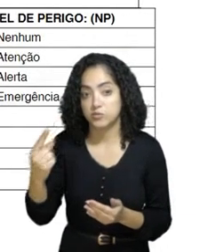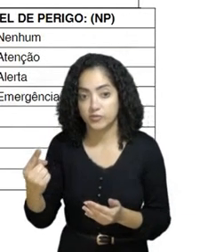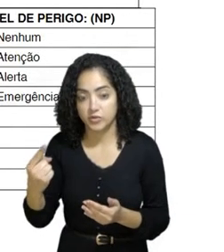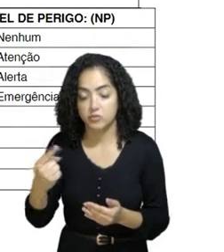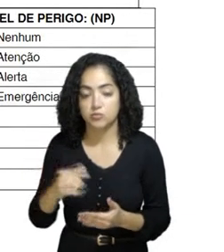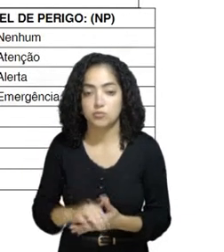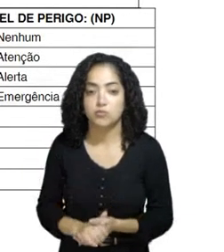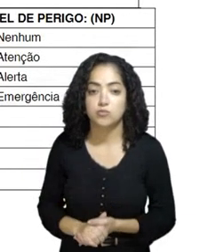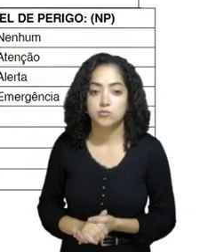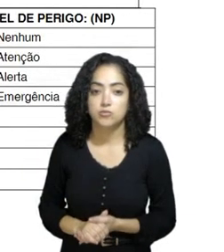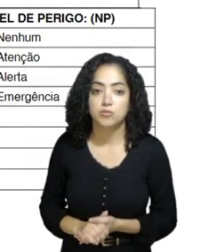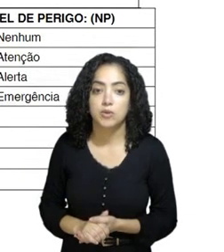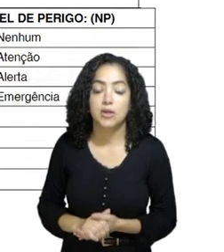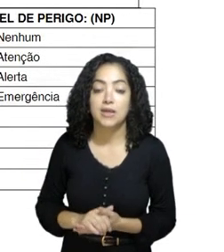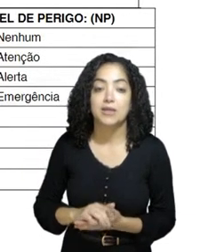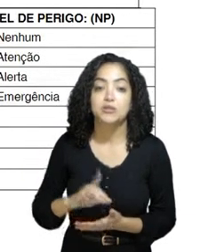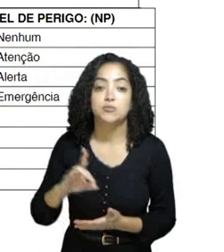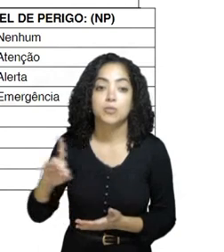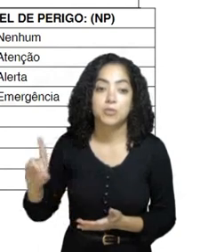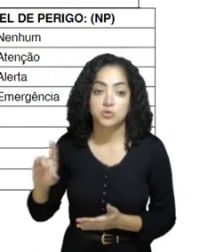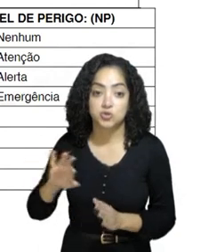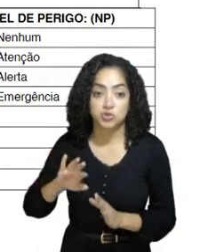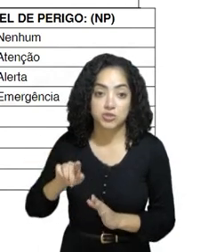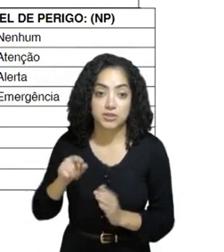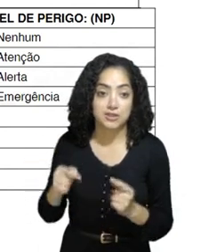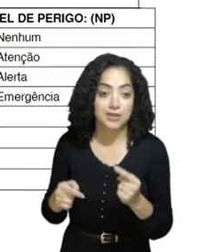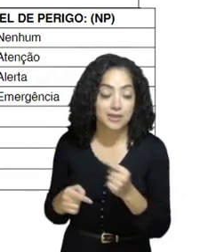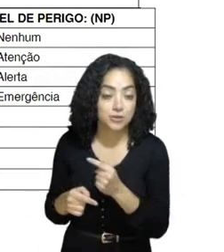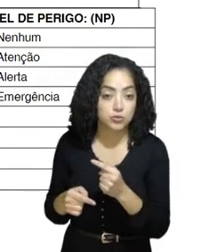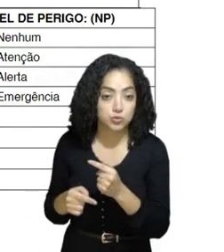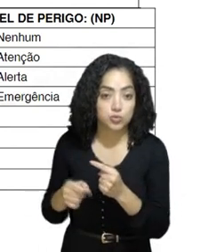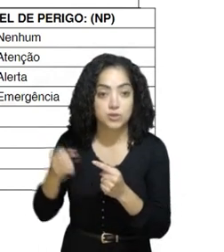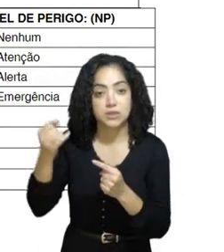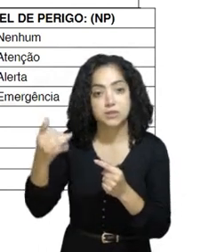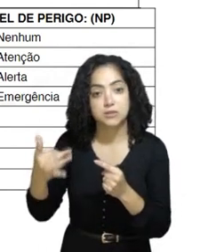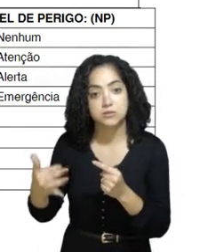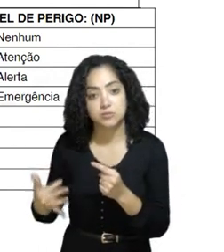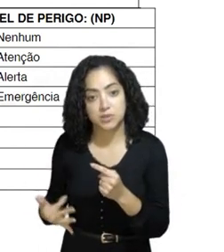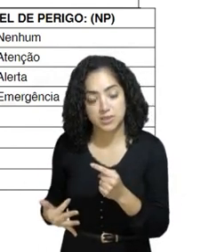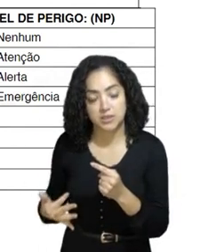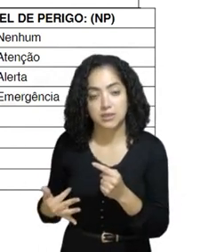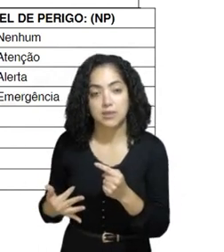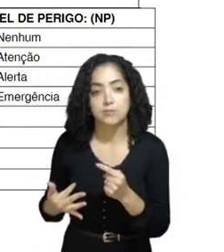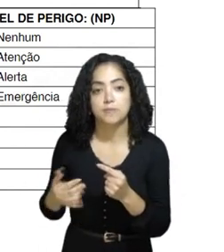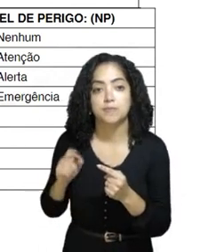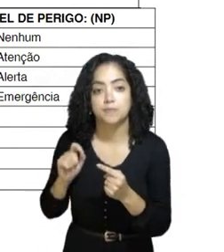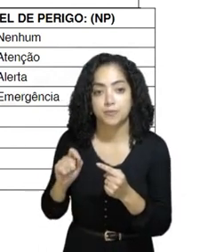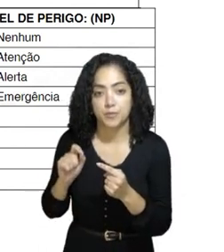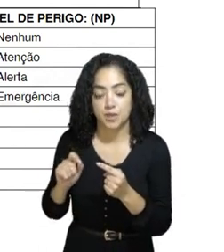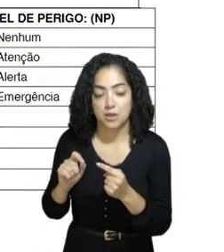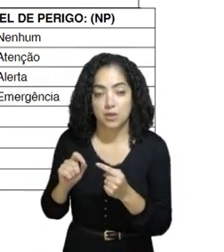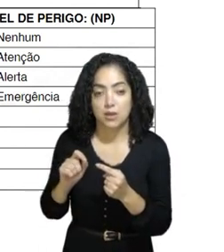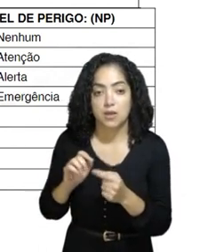margem direita da barragem. Observação que também não foram apontadas situações